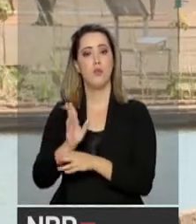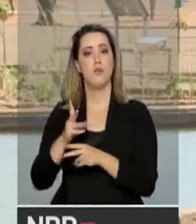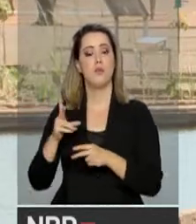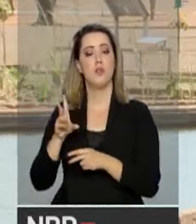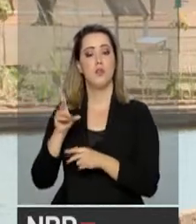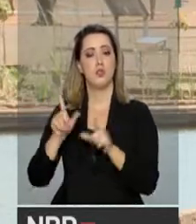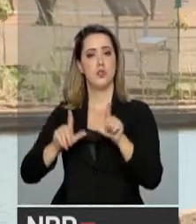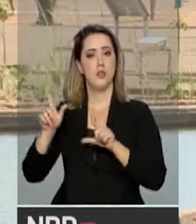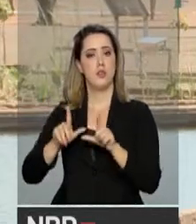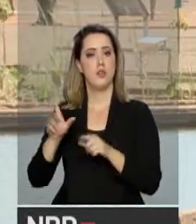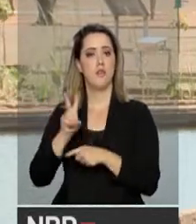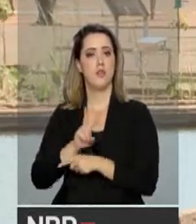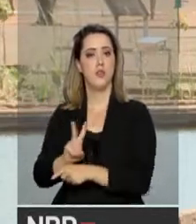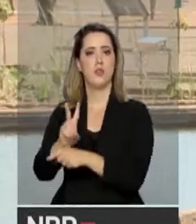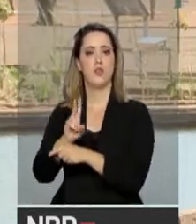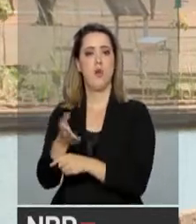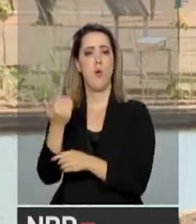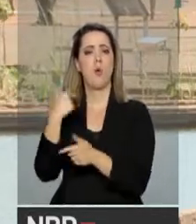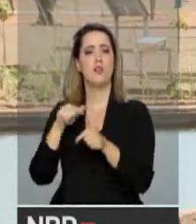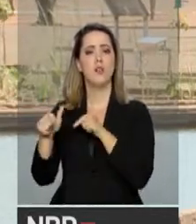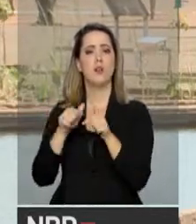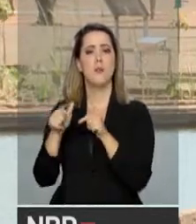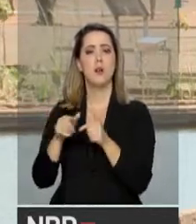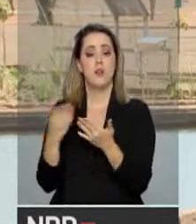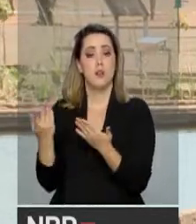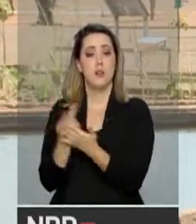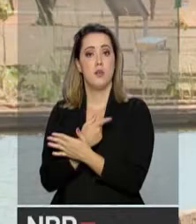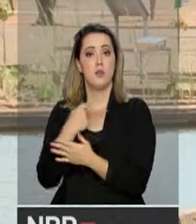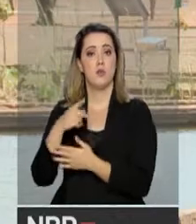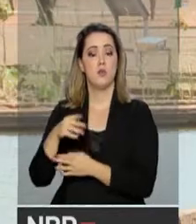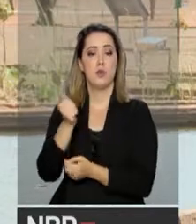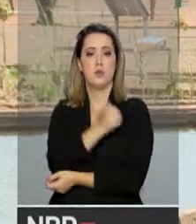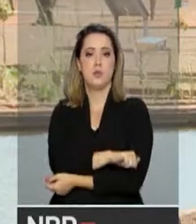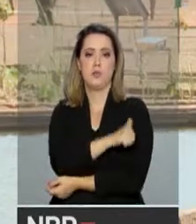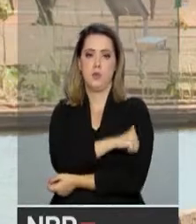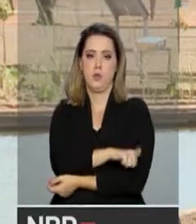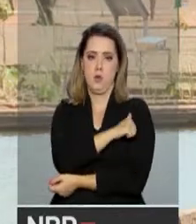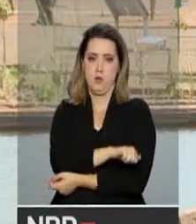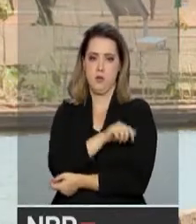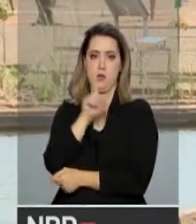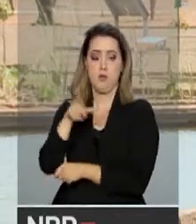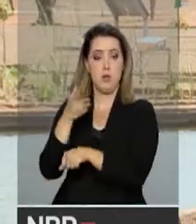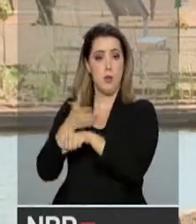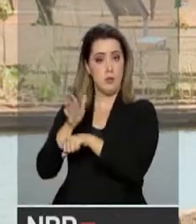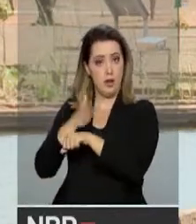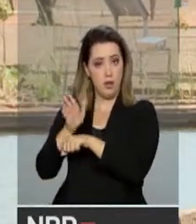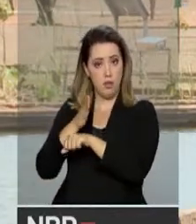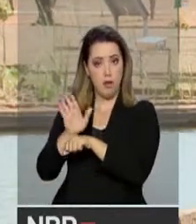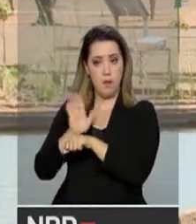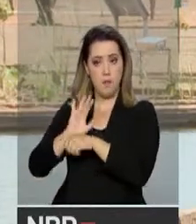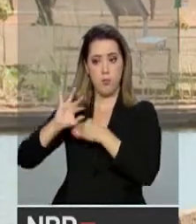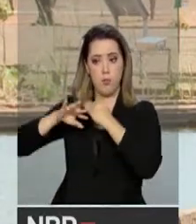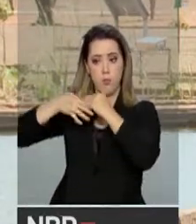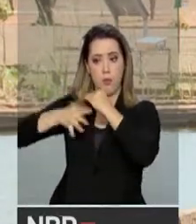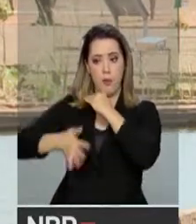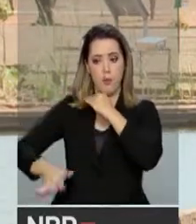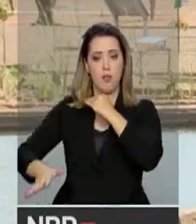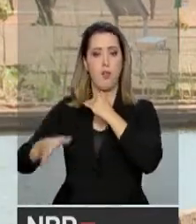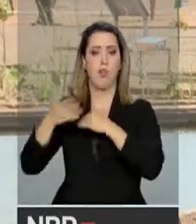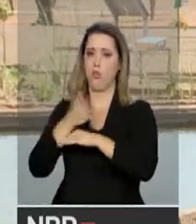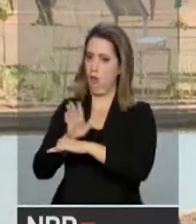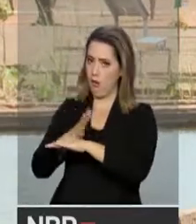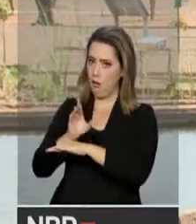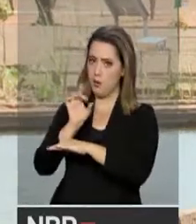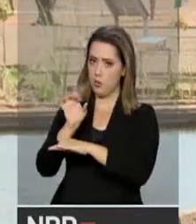Defesa sobre o último exercício feito lá na região serrana do Rio, em Petrópolis, simulando os deslizamentos de terra e